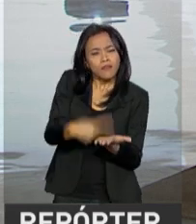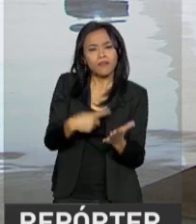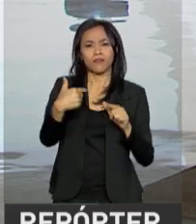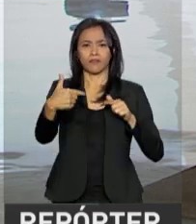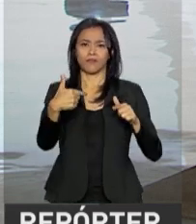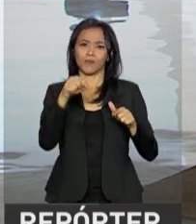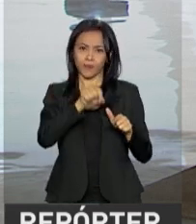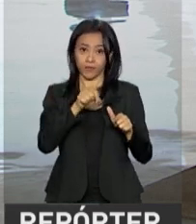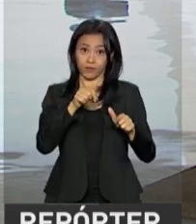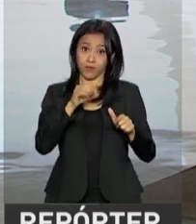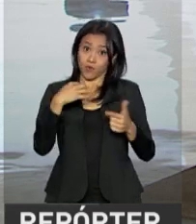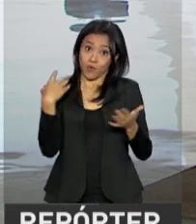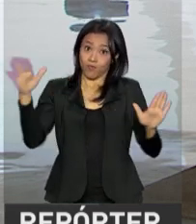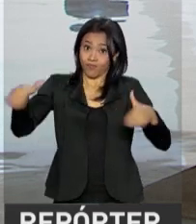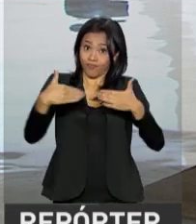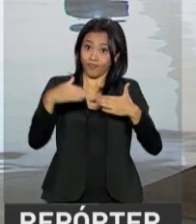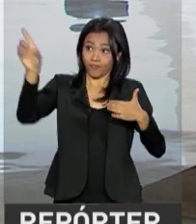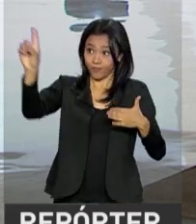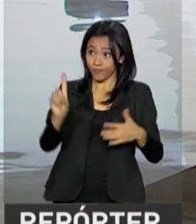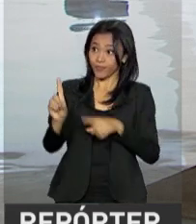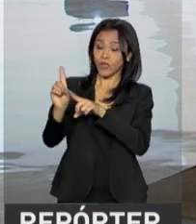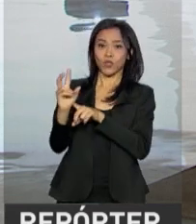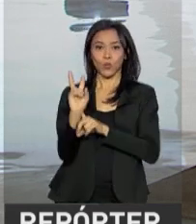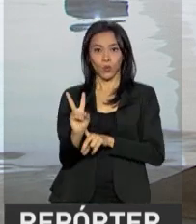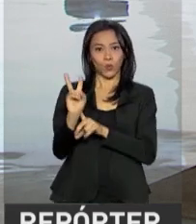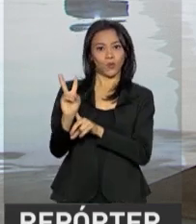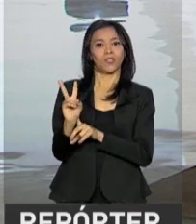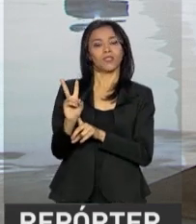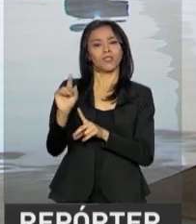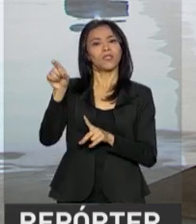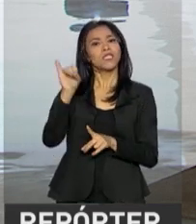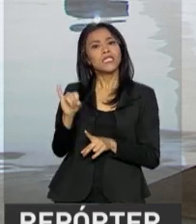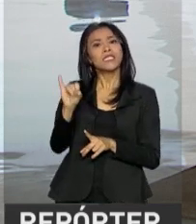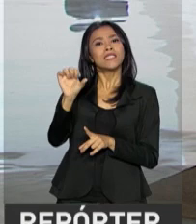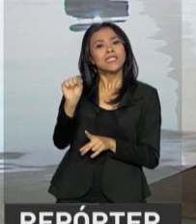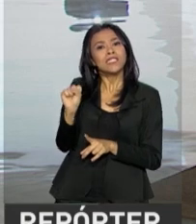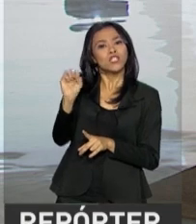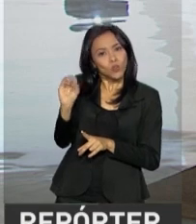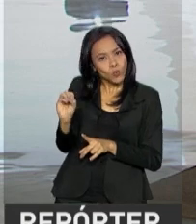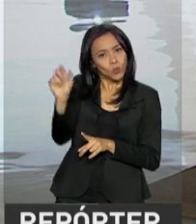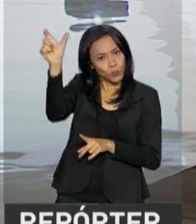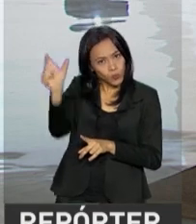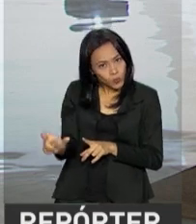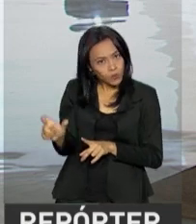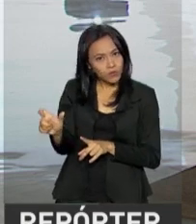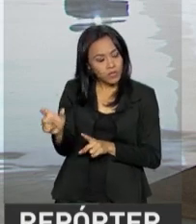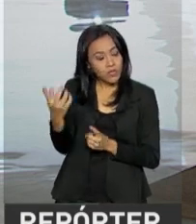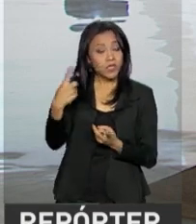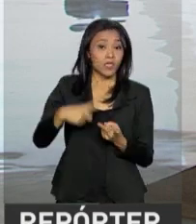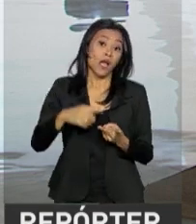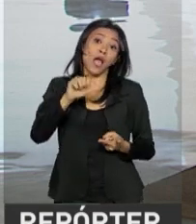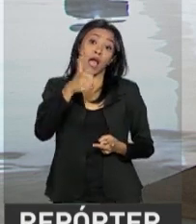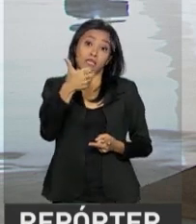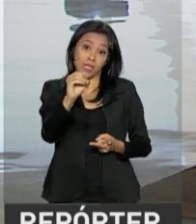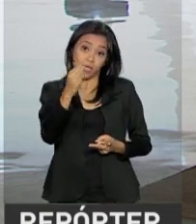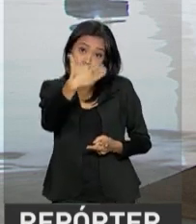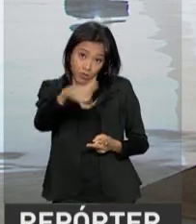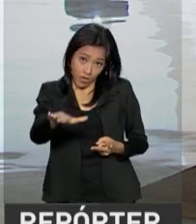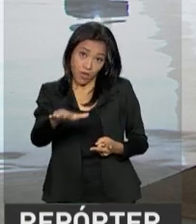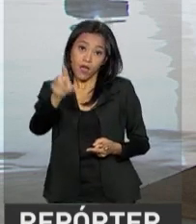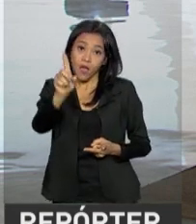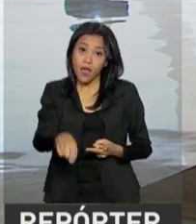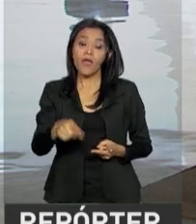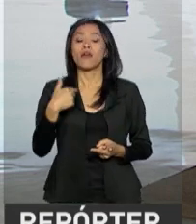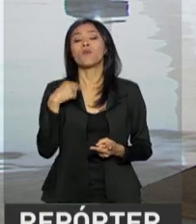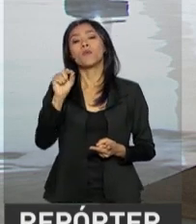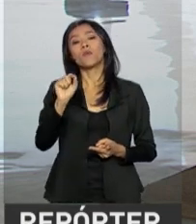presidente mundial e o secretário-geral da iso à internet na organização for standardization às 10 e 30 é a vez do presidente